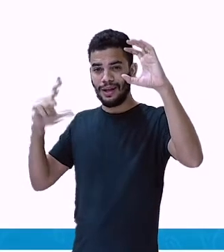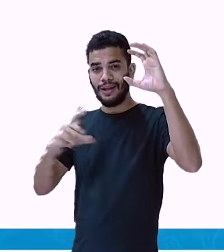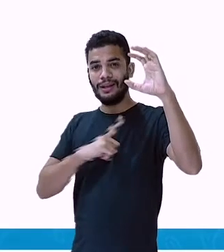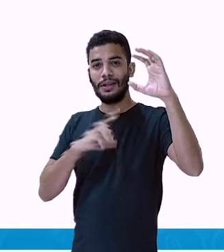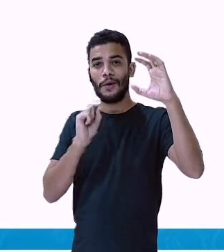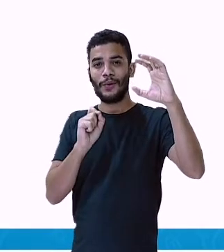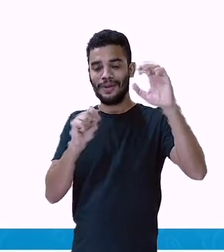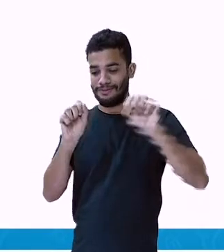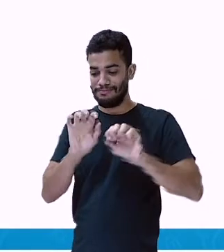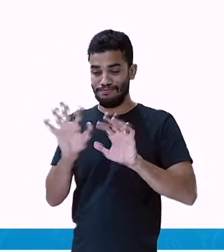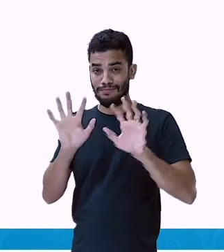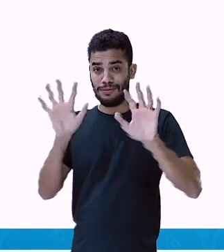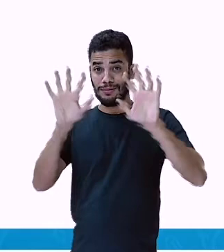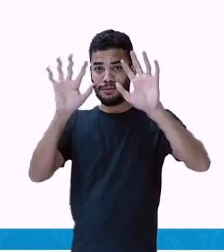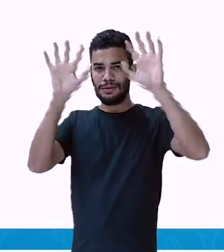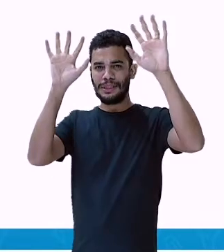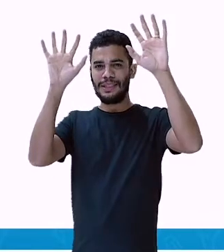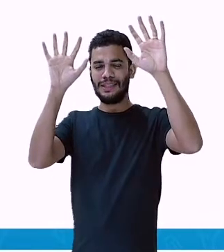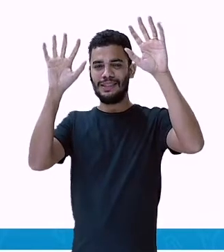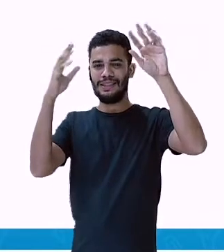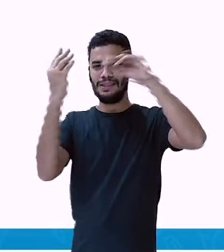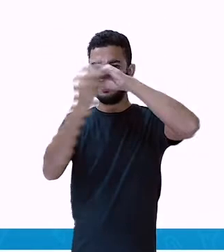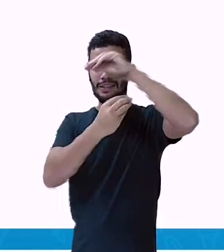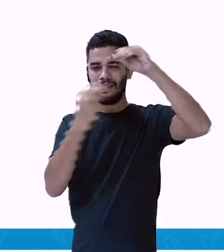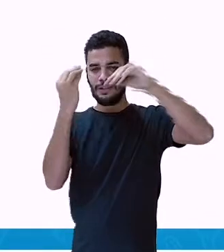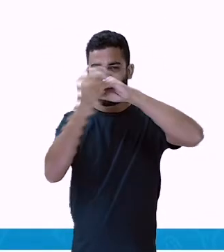de gases. Lembrou? Olha aí,